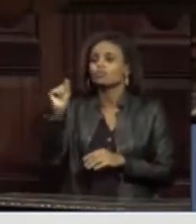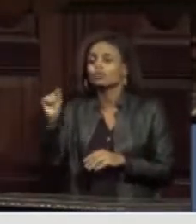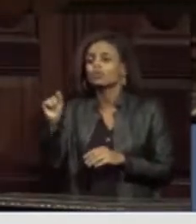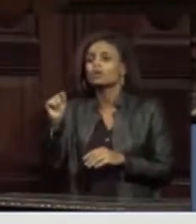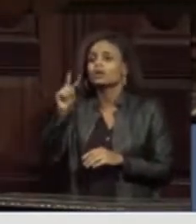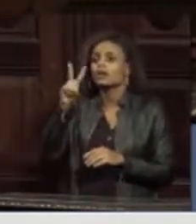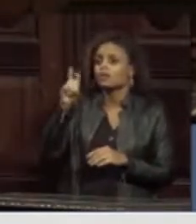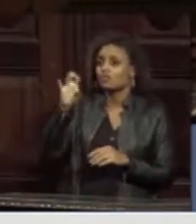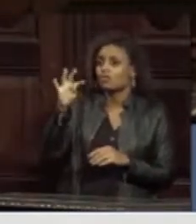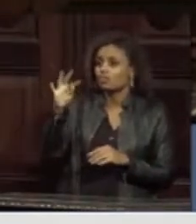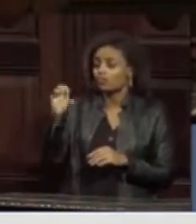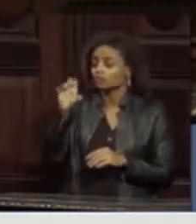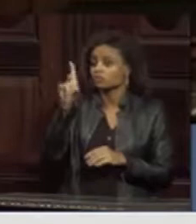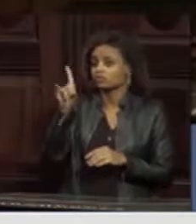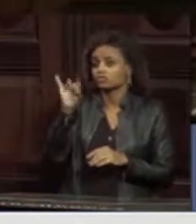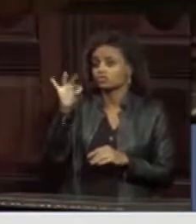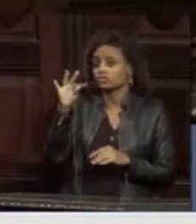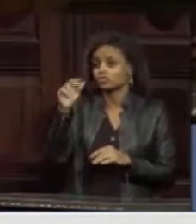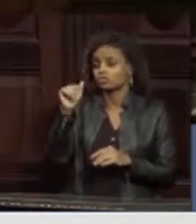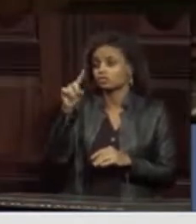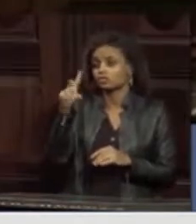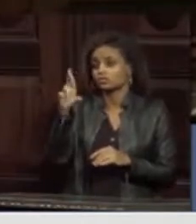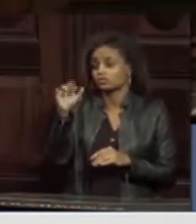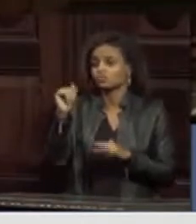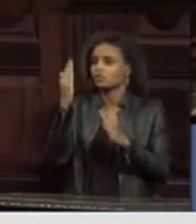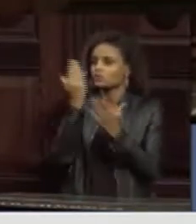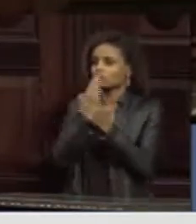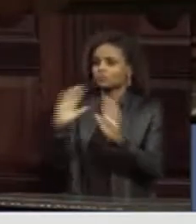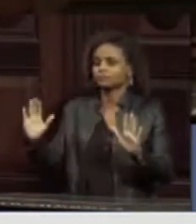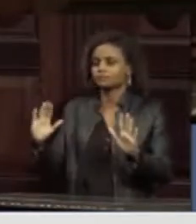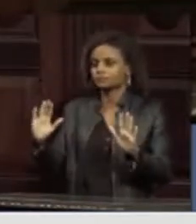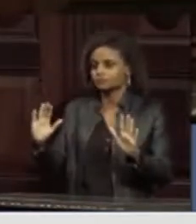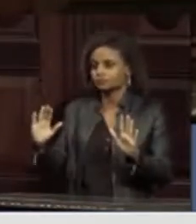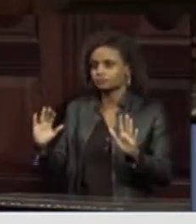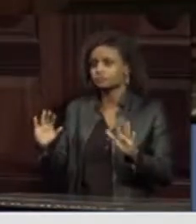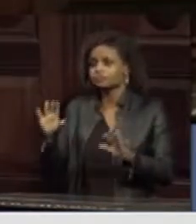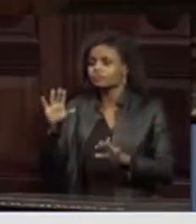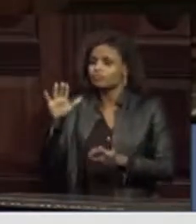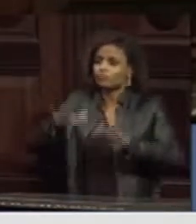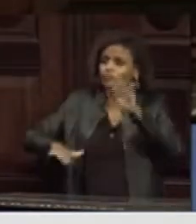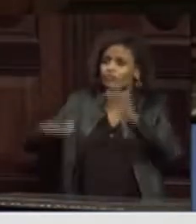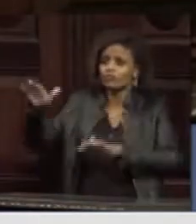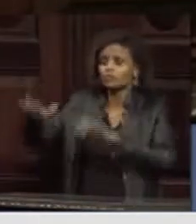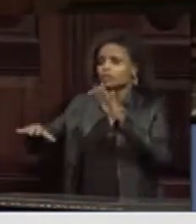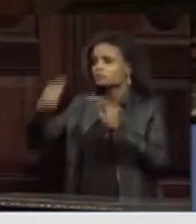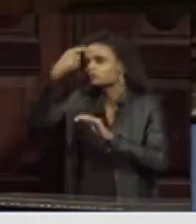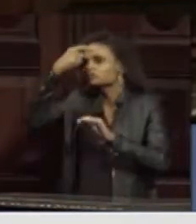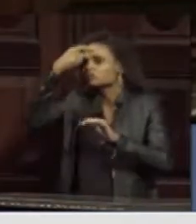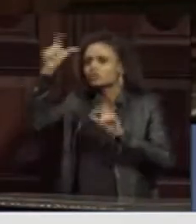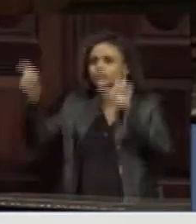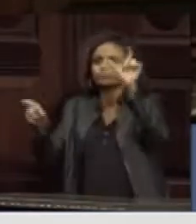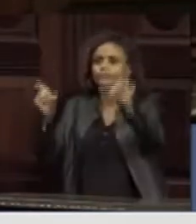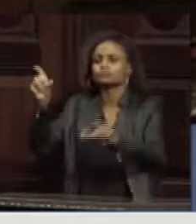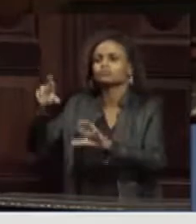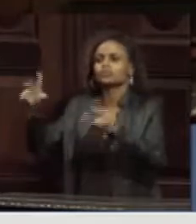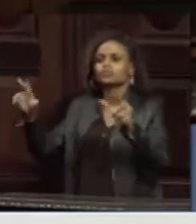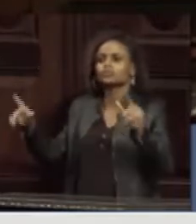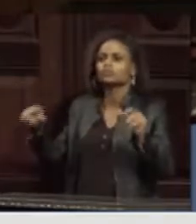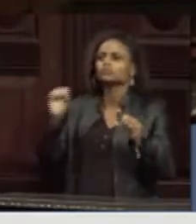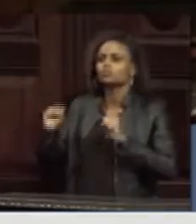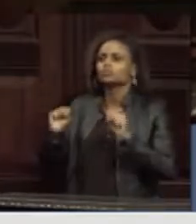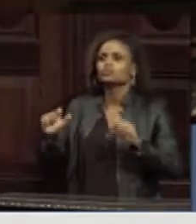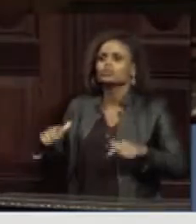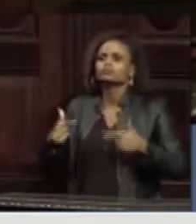dependendo do perfil ideológico de cada agrupamento, podia ter a luta ou não